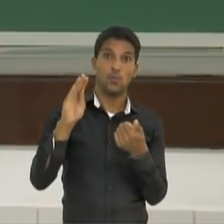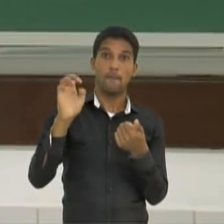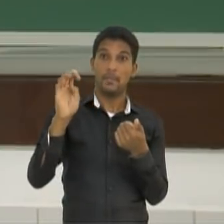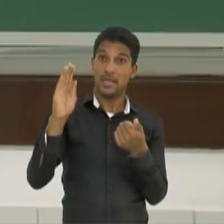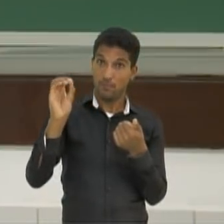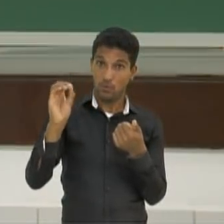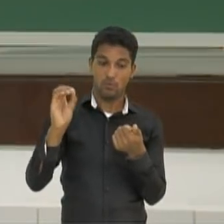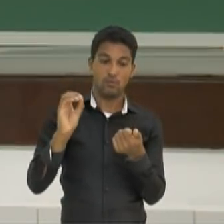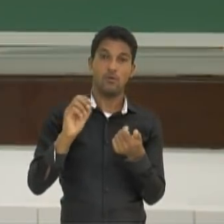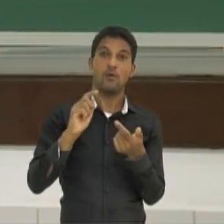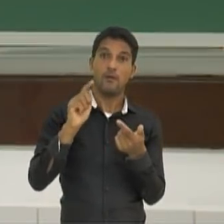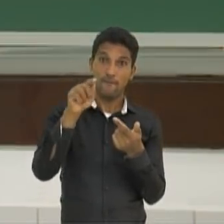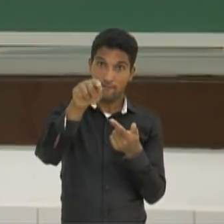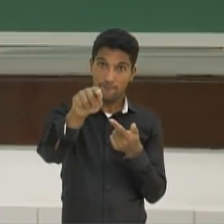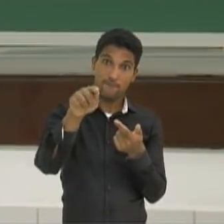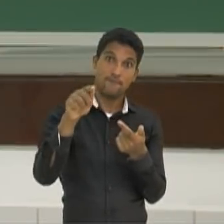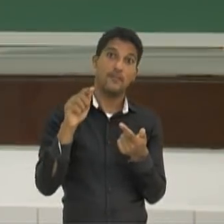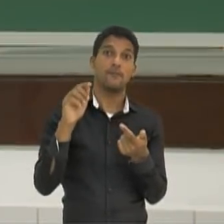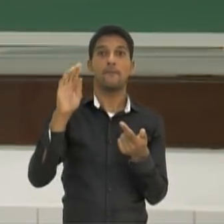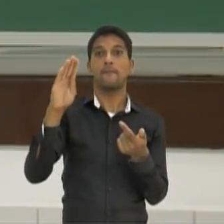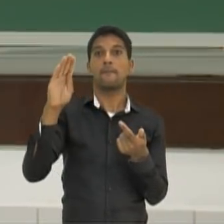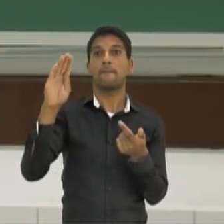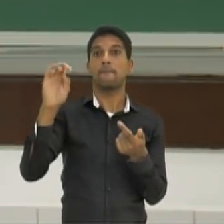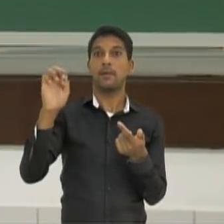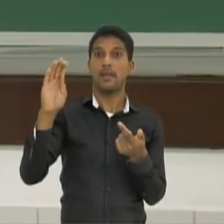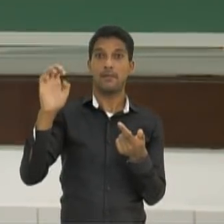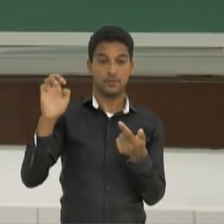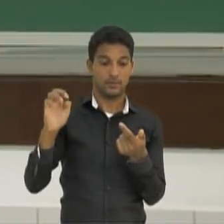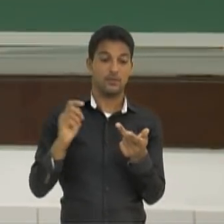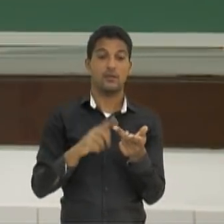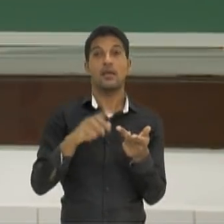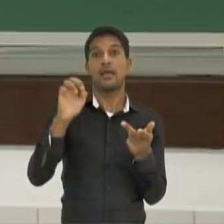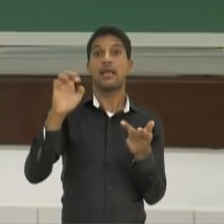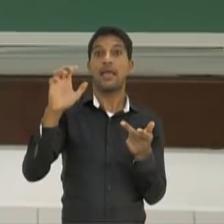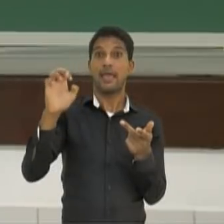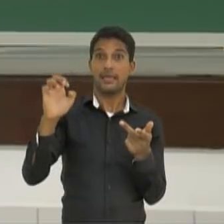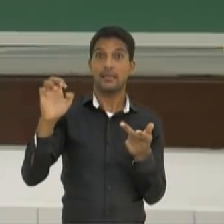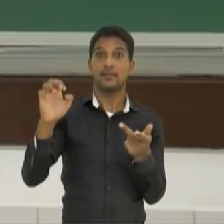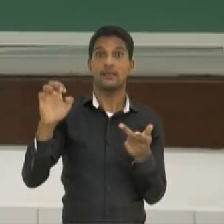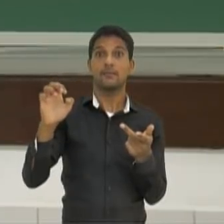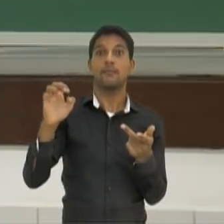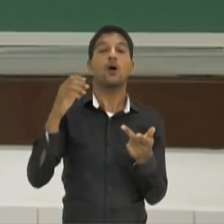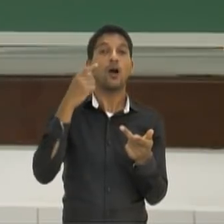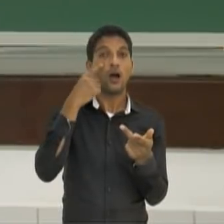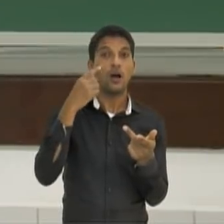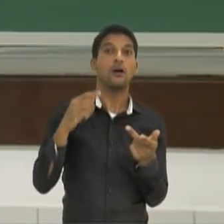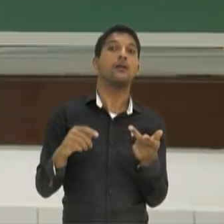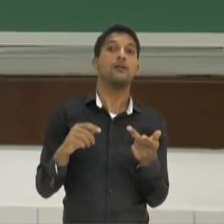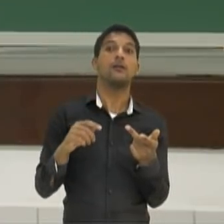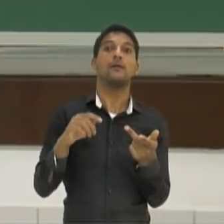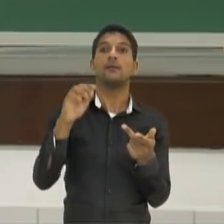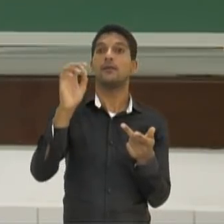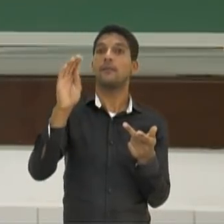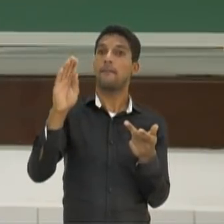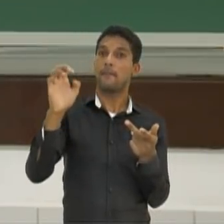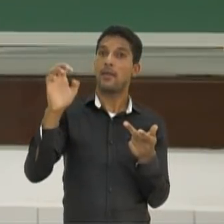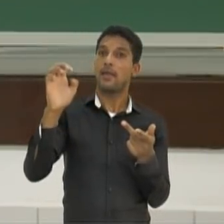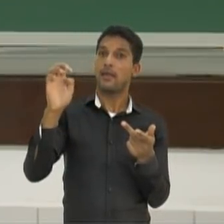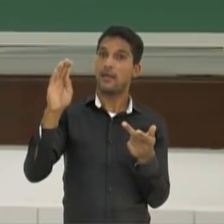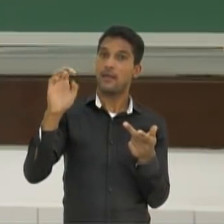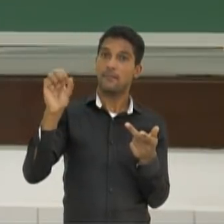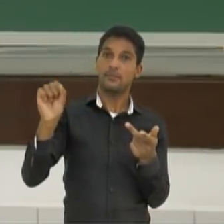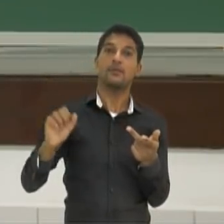vai. E da terceira conjugação, sair, fugir, decidir, sorrir, divertir, né? Então a gente tem eu me divirto,